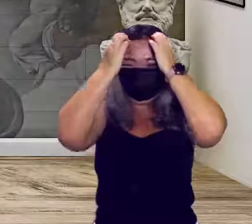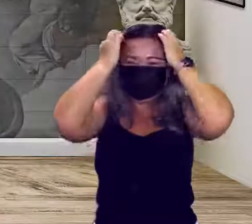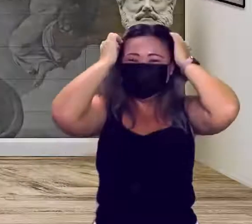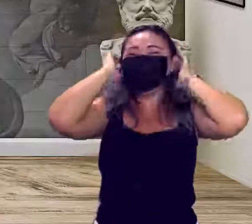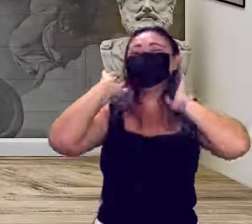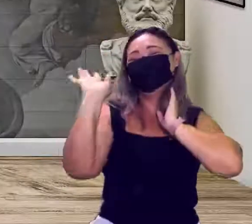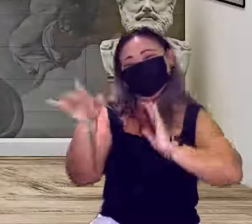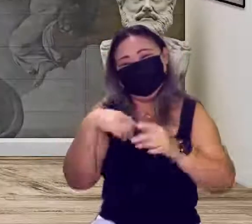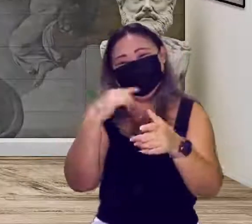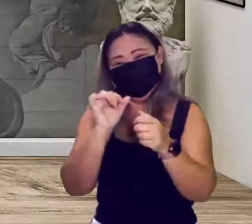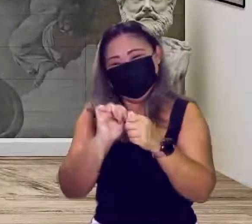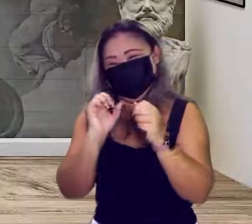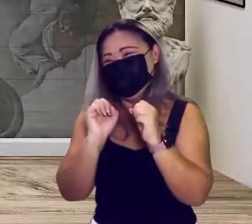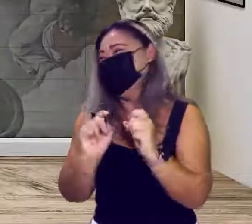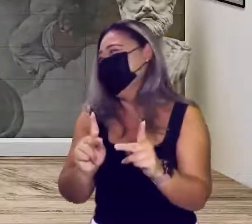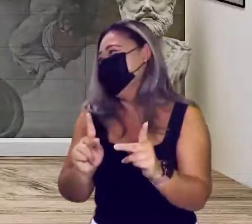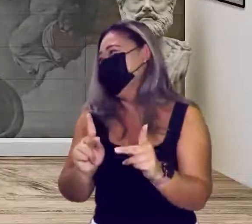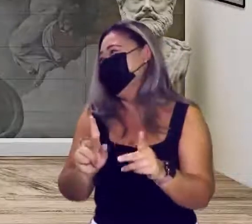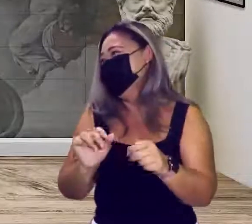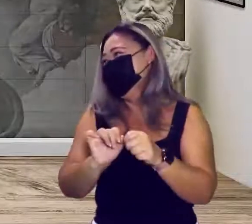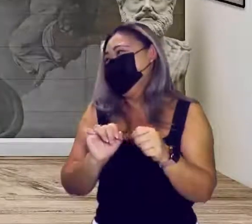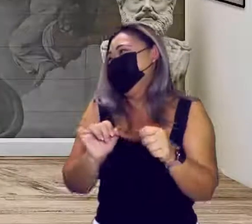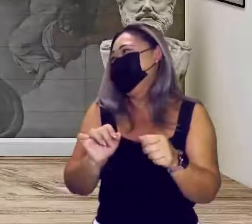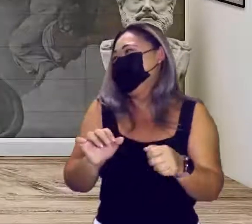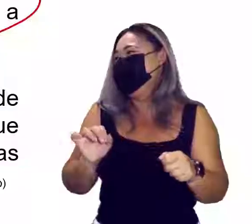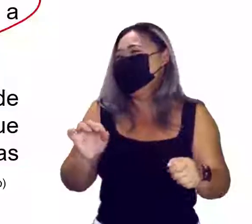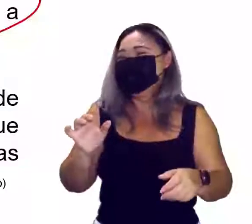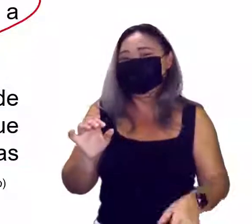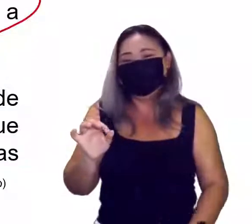nesse sentido, ok? Vamos lá, continuando.